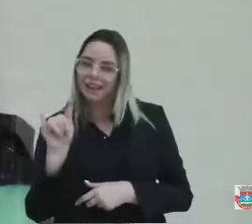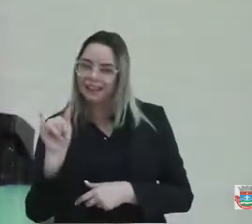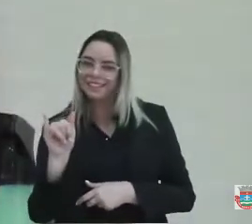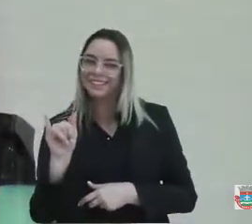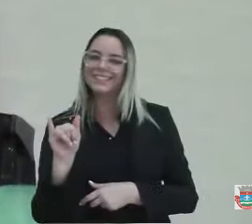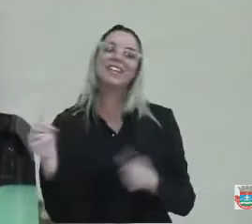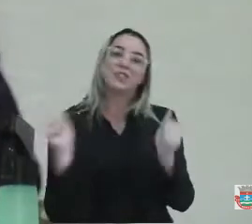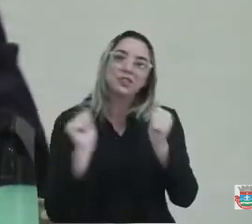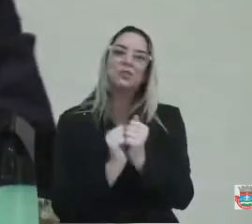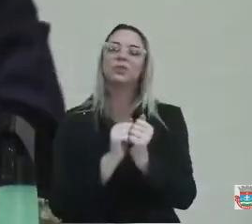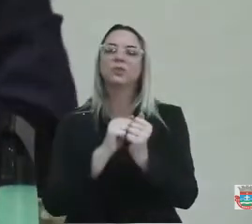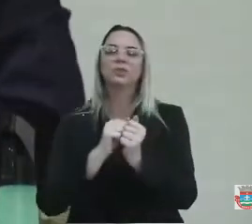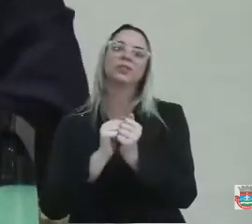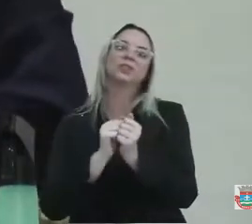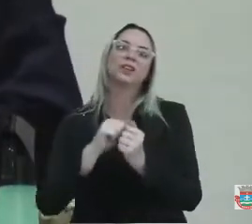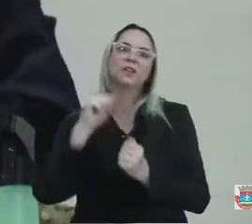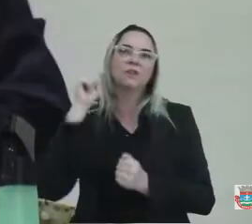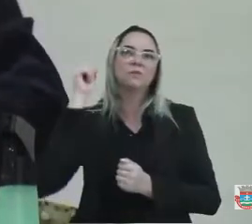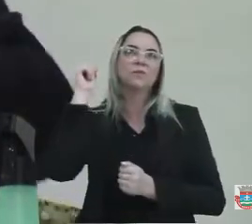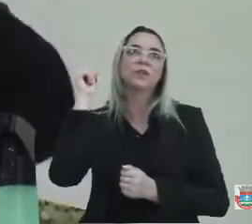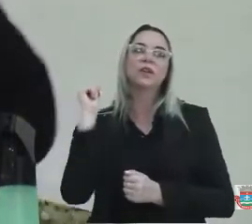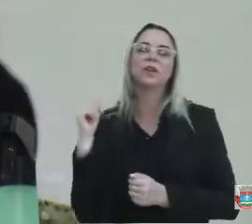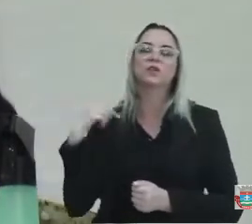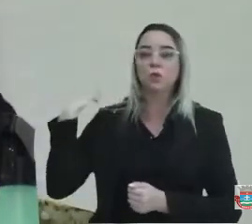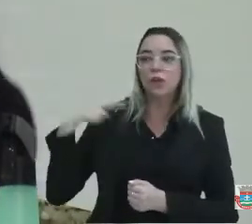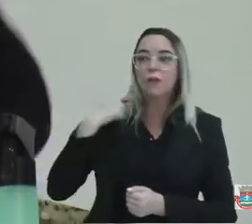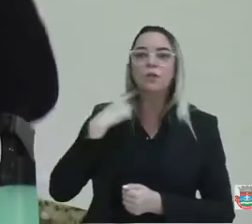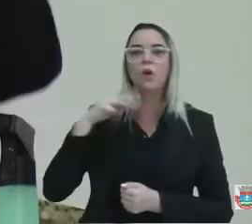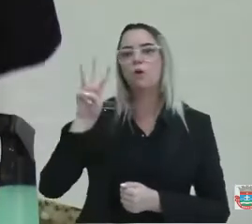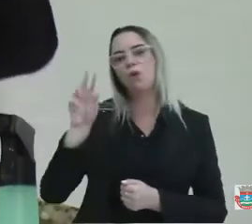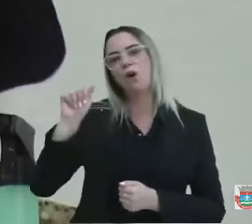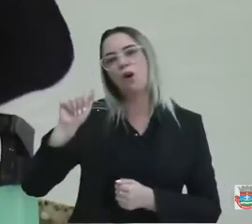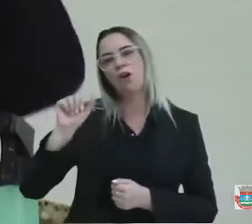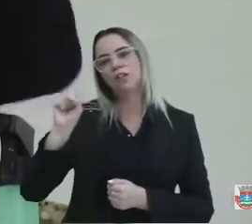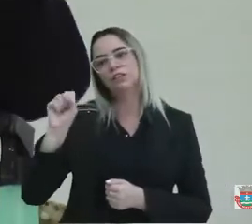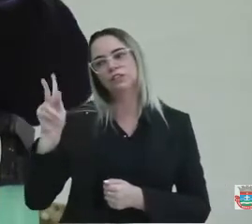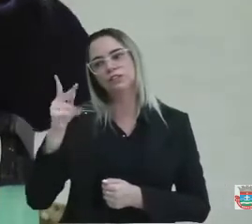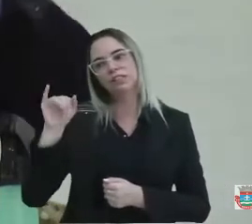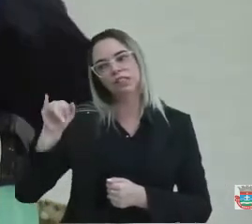mais coloca emenda na saúde. Então,